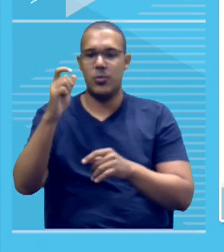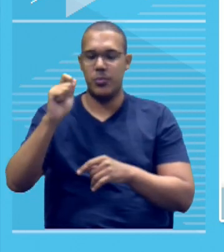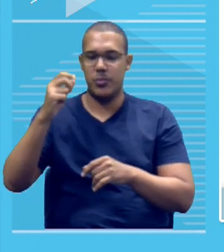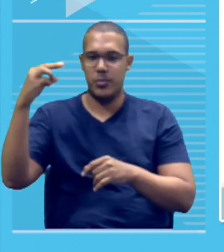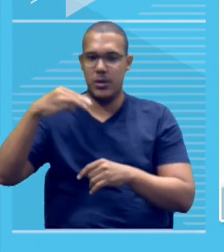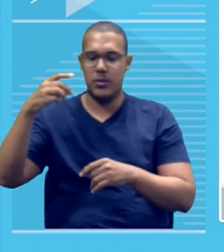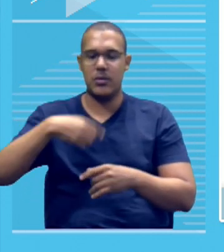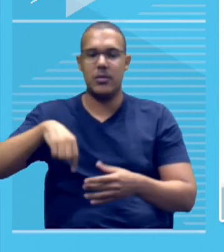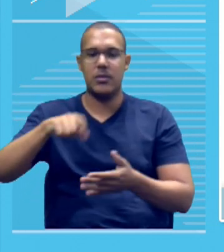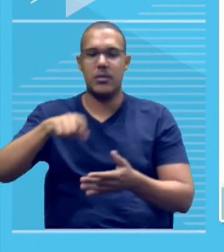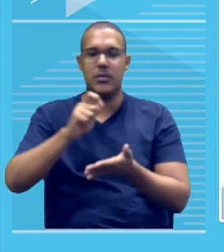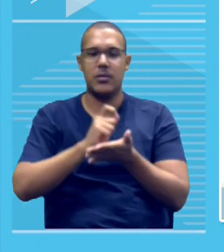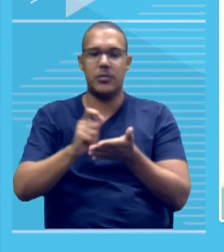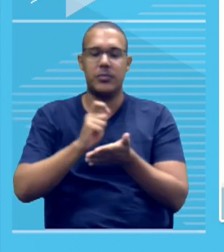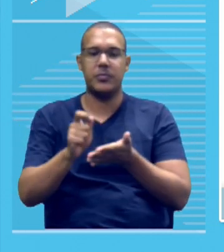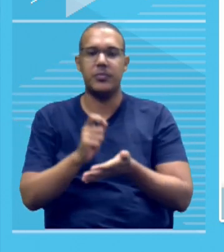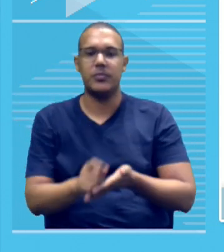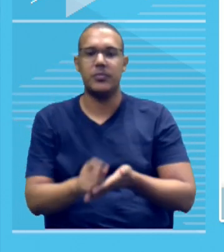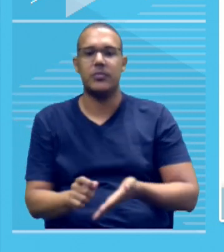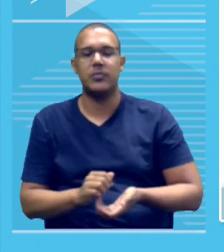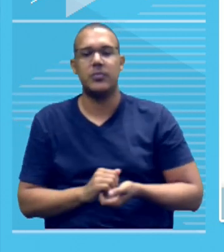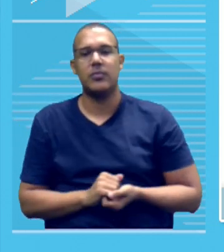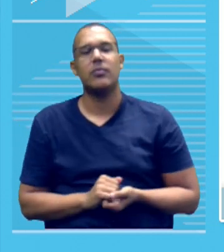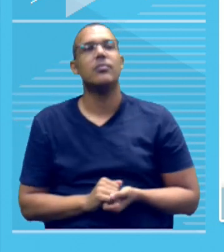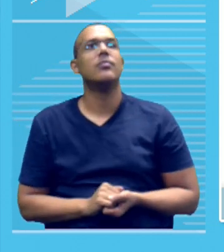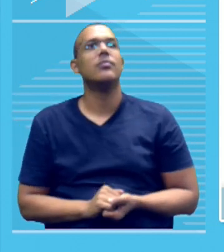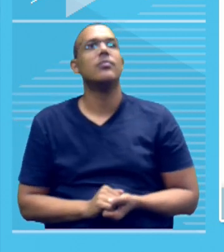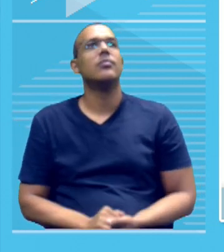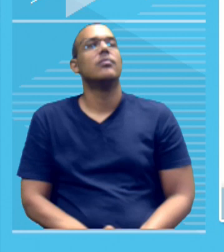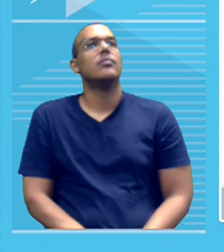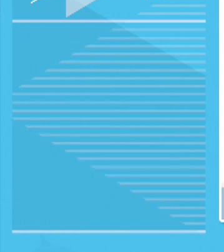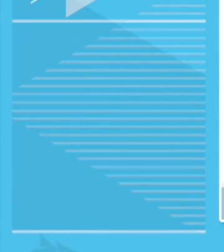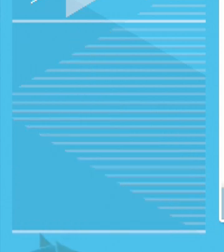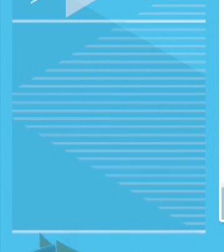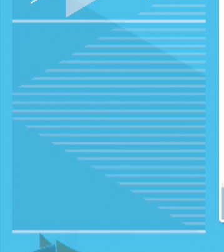minutinho para você fazer um print aí.